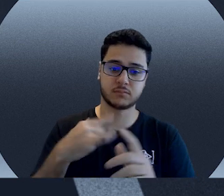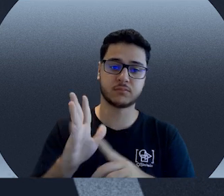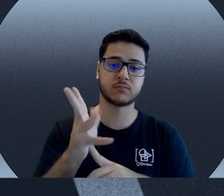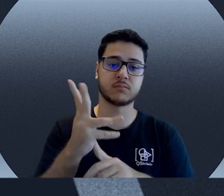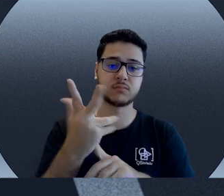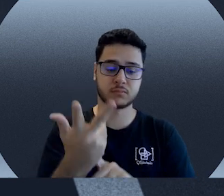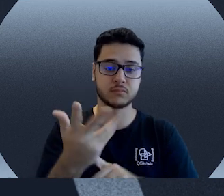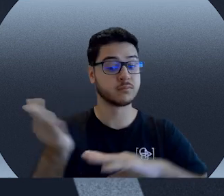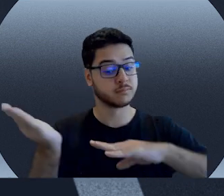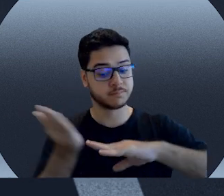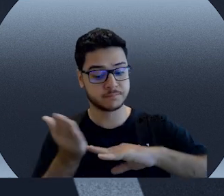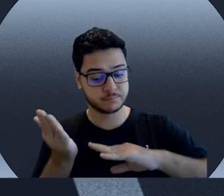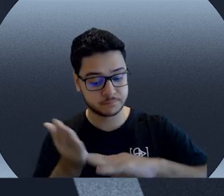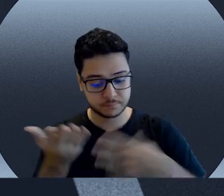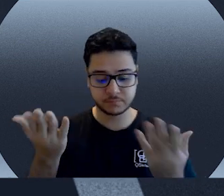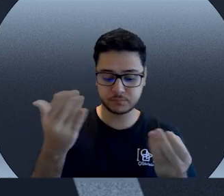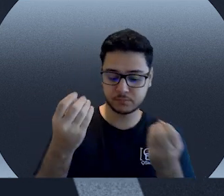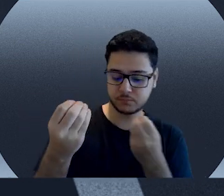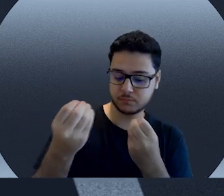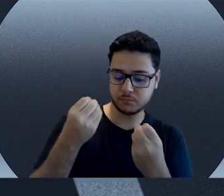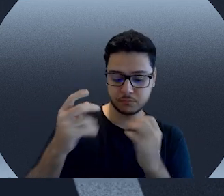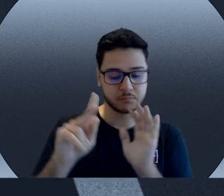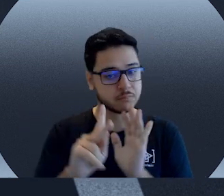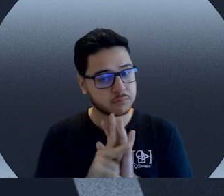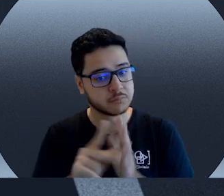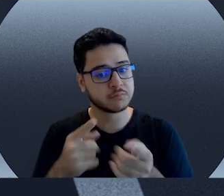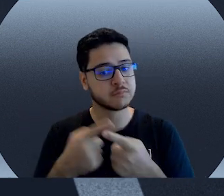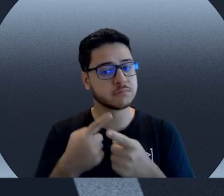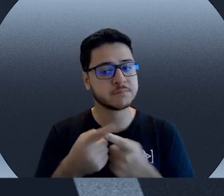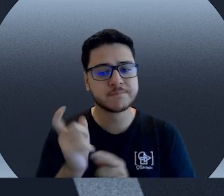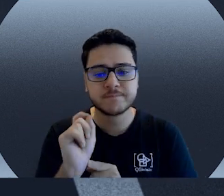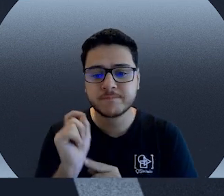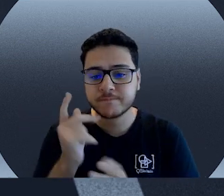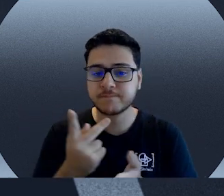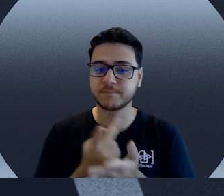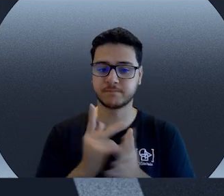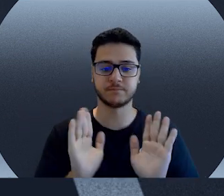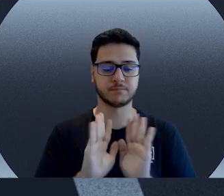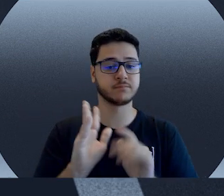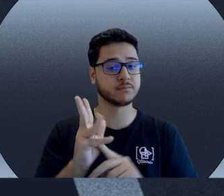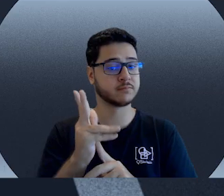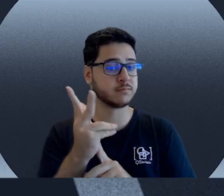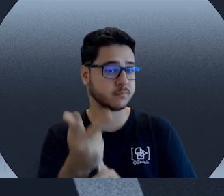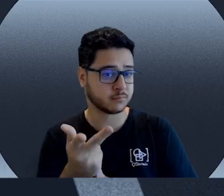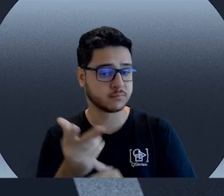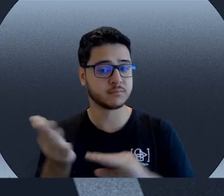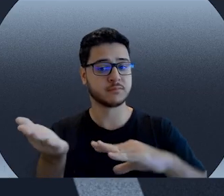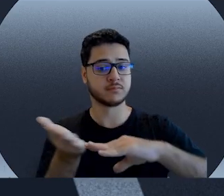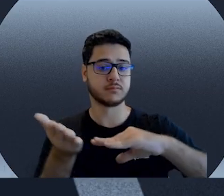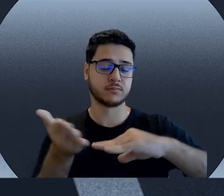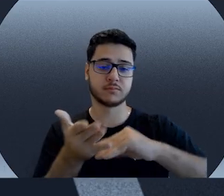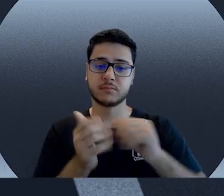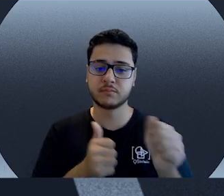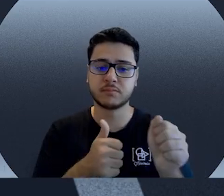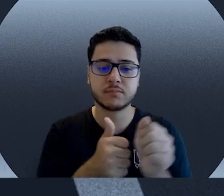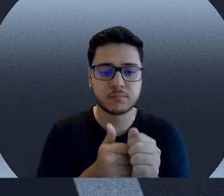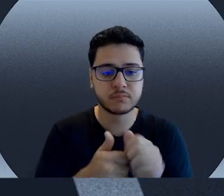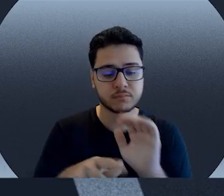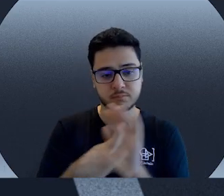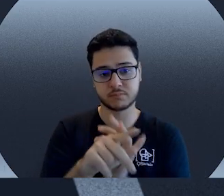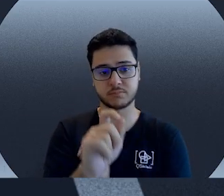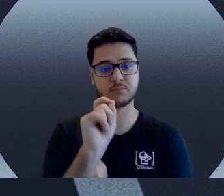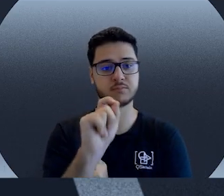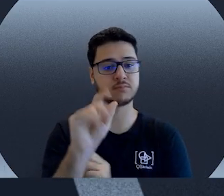arte contemporânea. De que maneira? Porque o que acontece, né? A arte contemporânea, ela trabalha muito próximo do que foi a